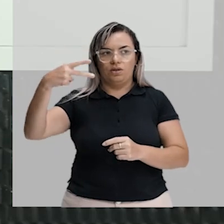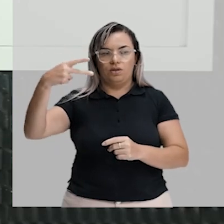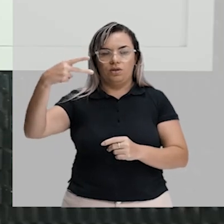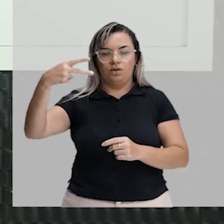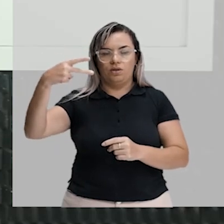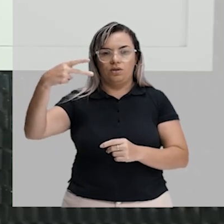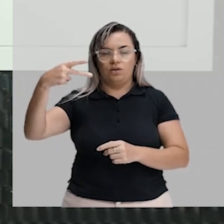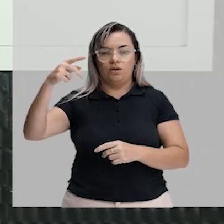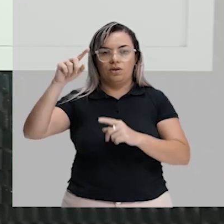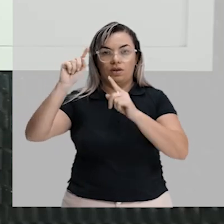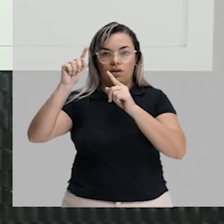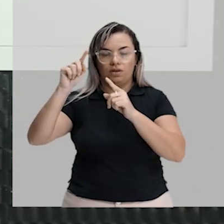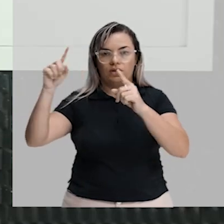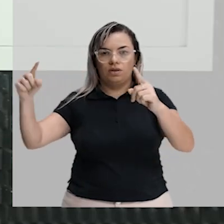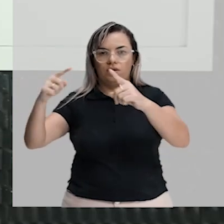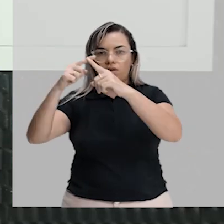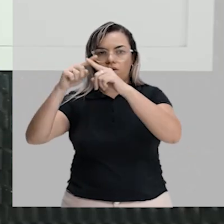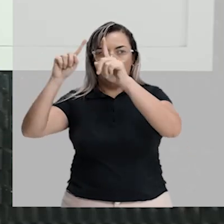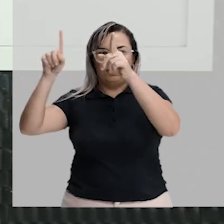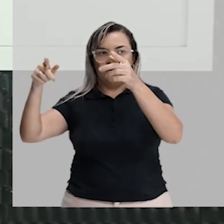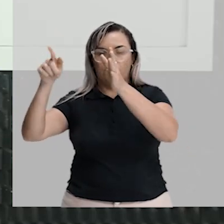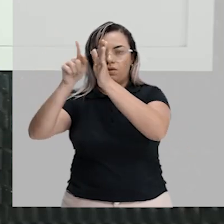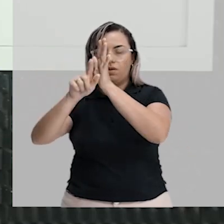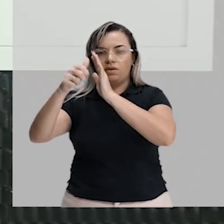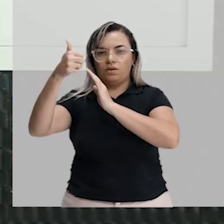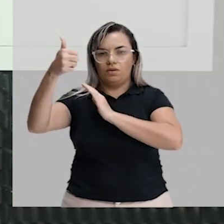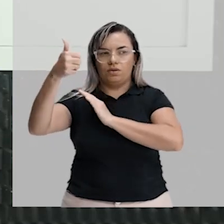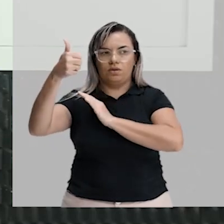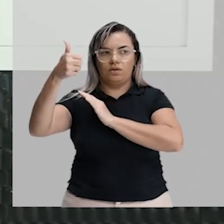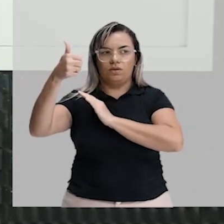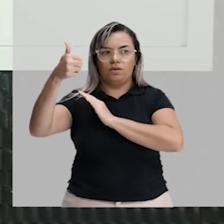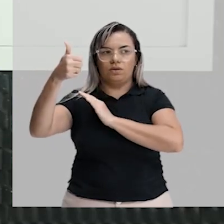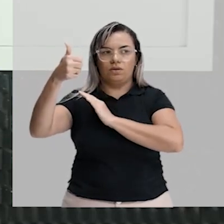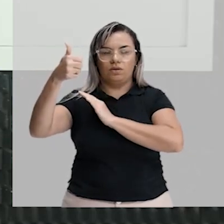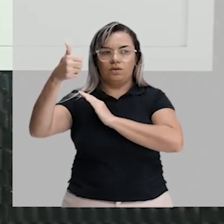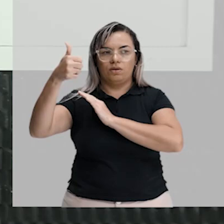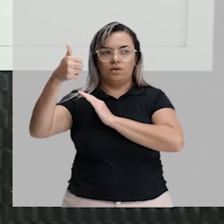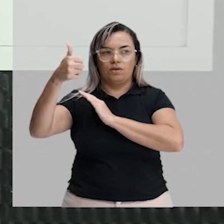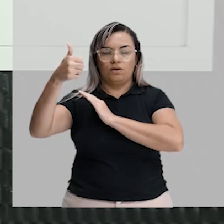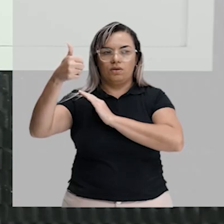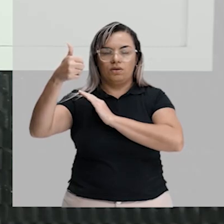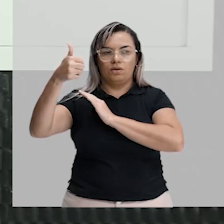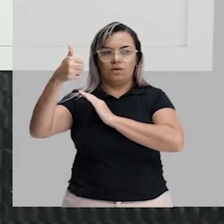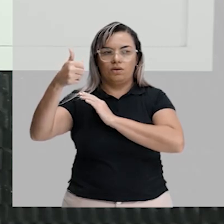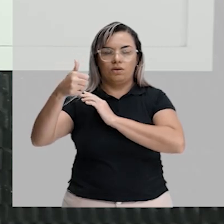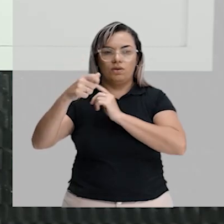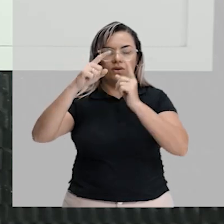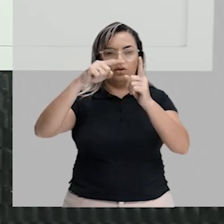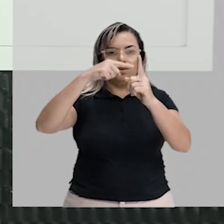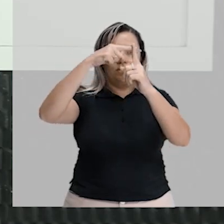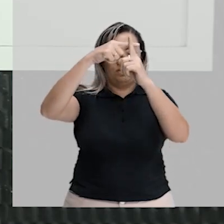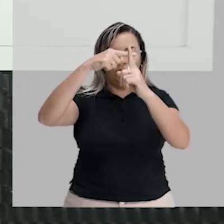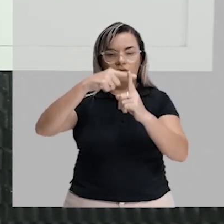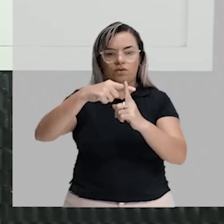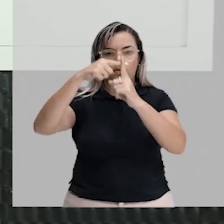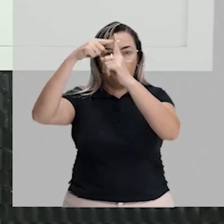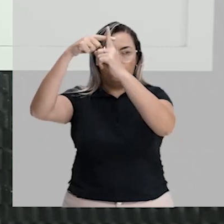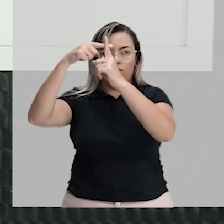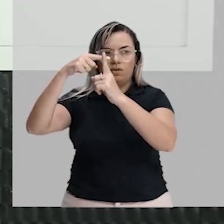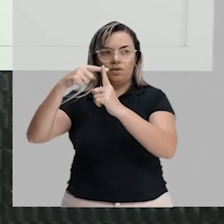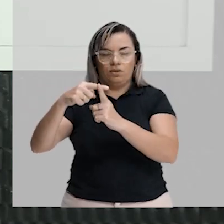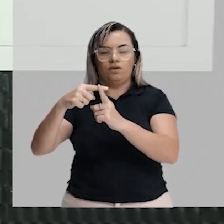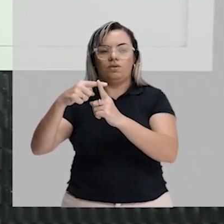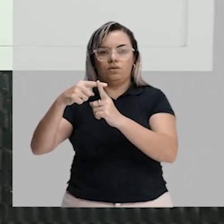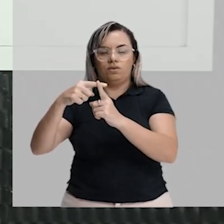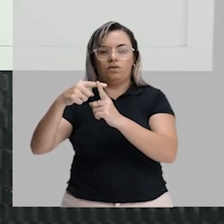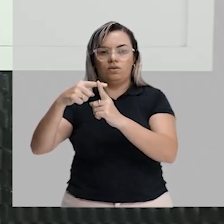Para que esse mais B cancele com menos B. Método da adição você soma aqui, né? A com A, B com B e termo independente com